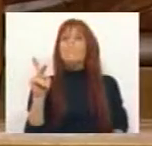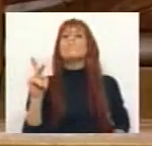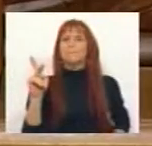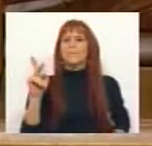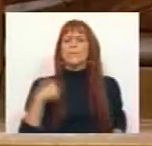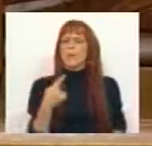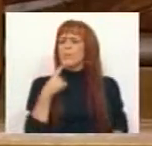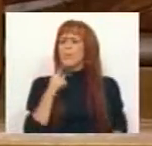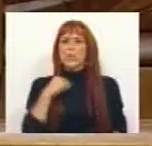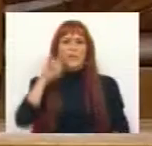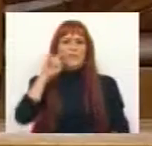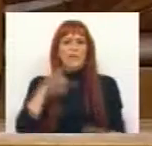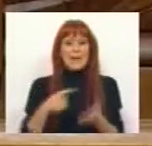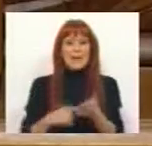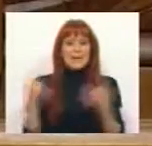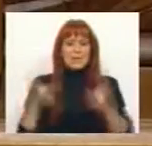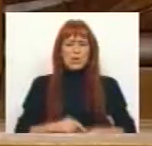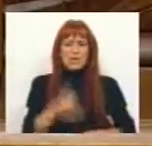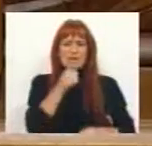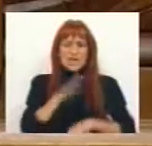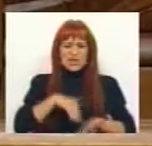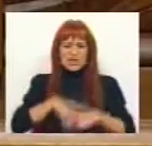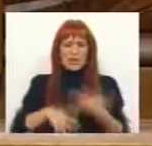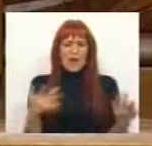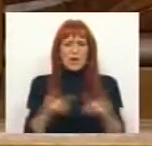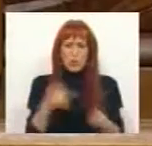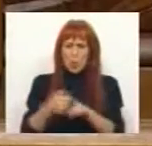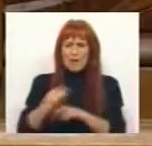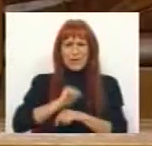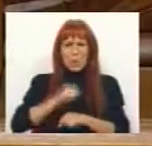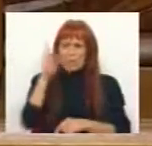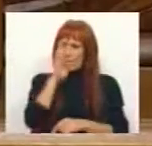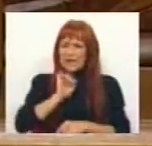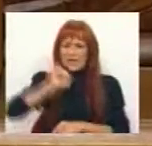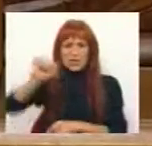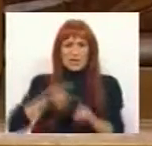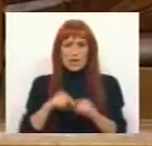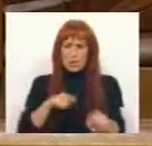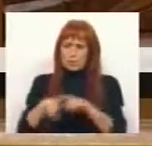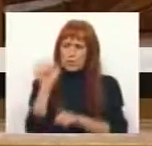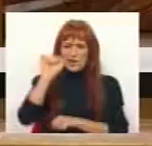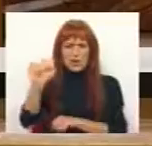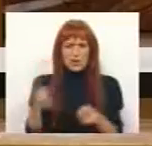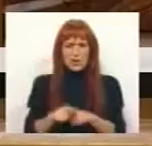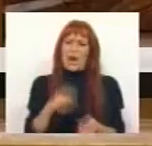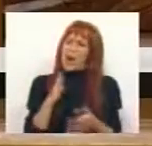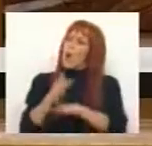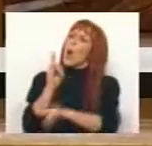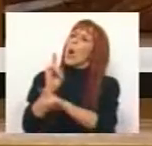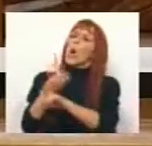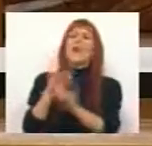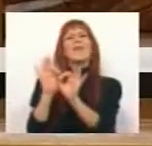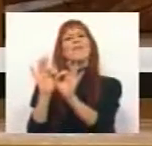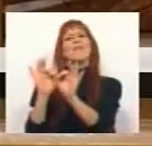Verdes, que há muito defendem a necessidade de tomar medidas para combater estas práticas e estas políticas que continuam